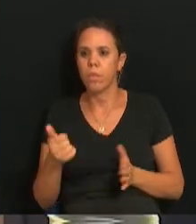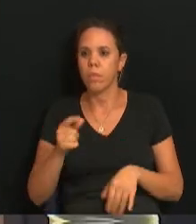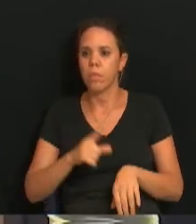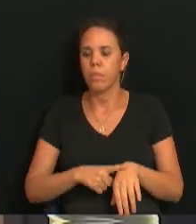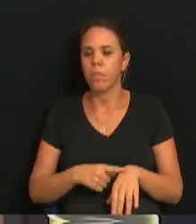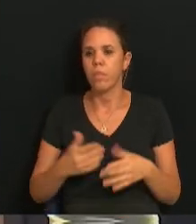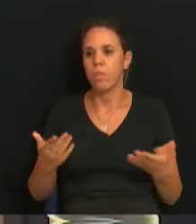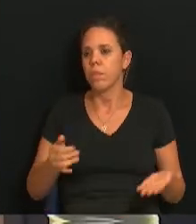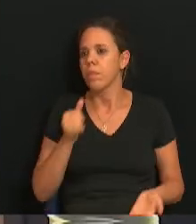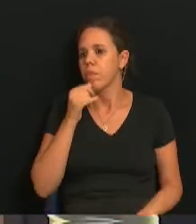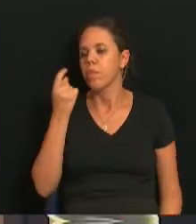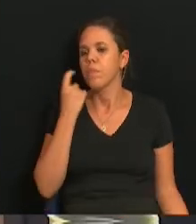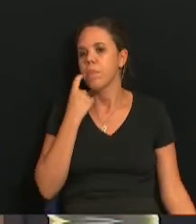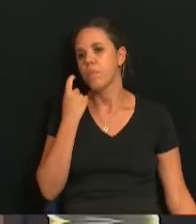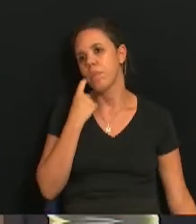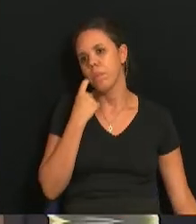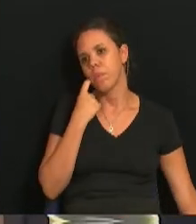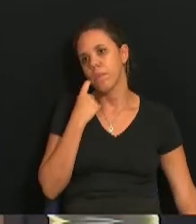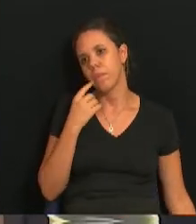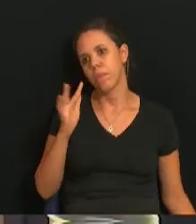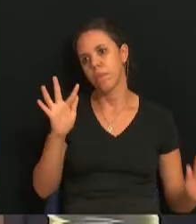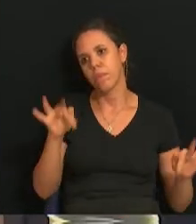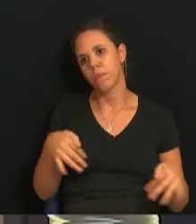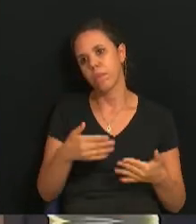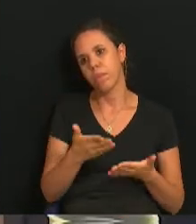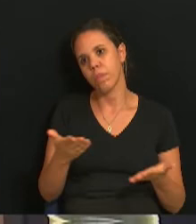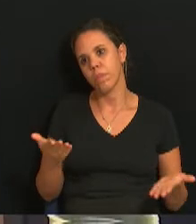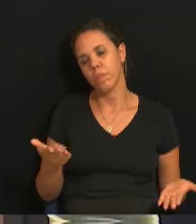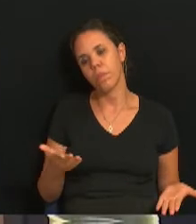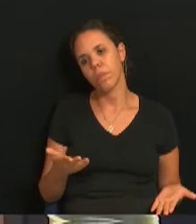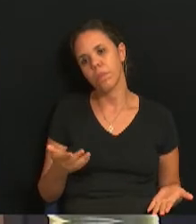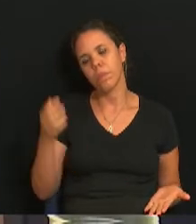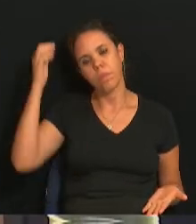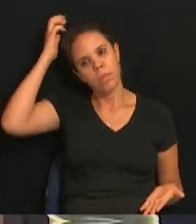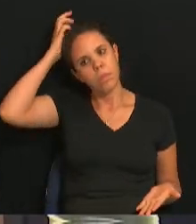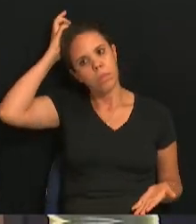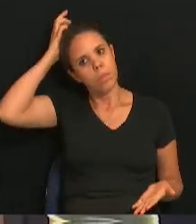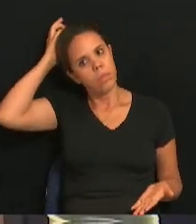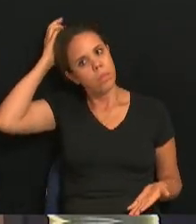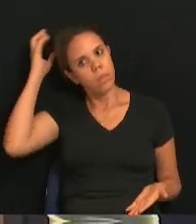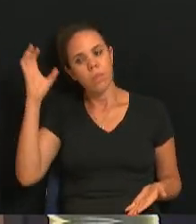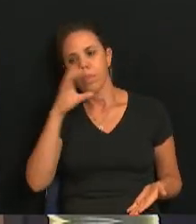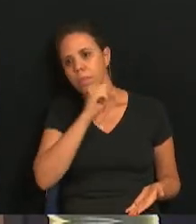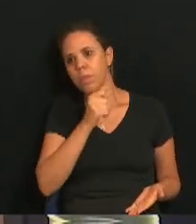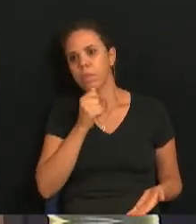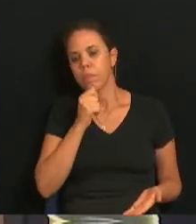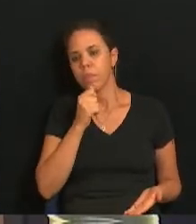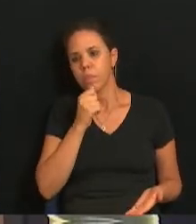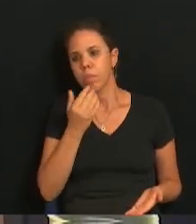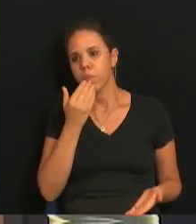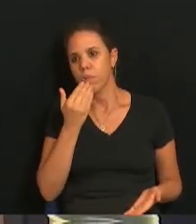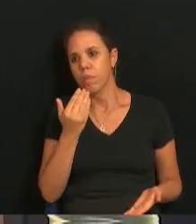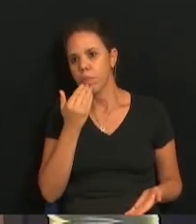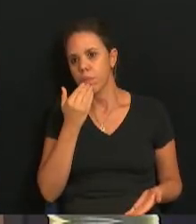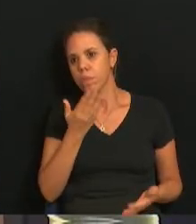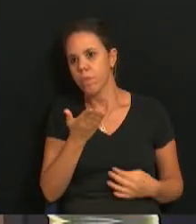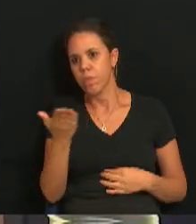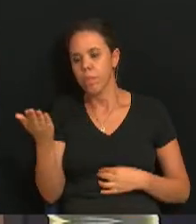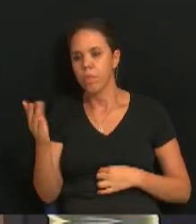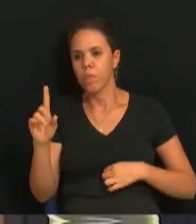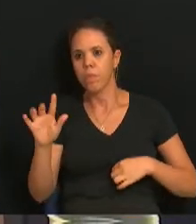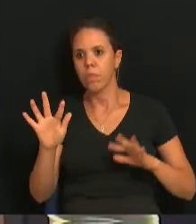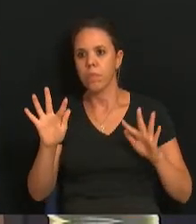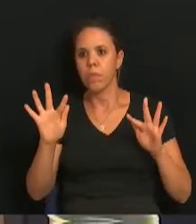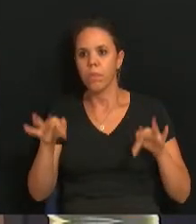hoje, sexta-feira, finalizando, vocês não têm nada de imediato, a gente pede que até o